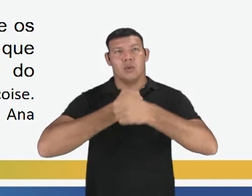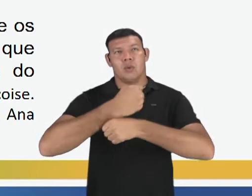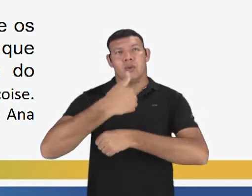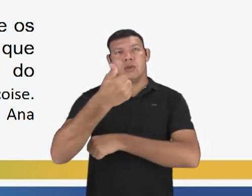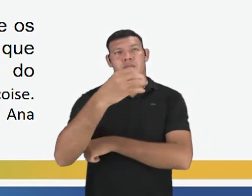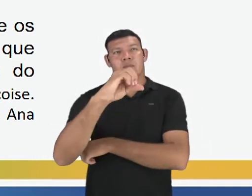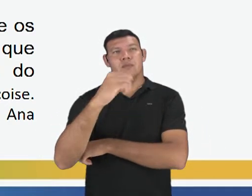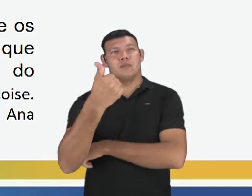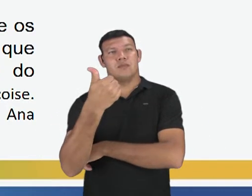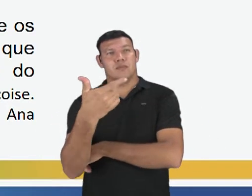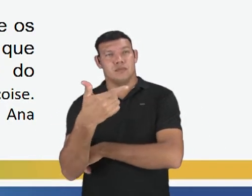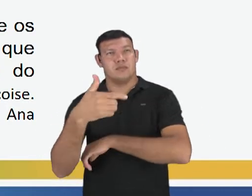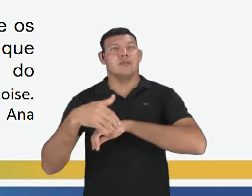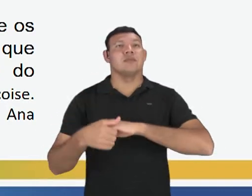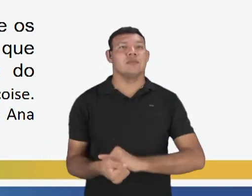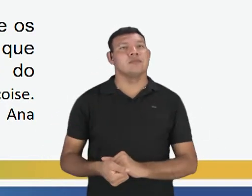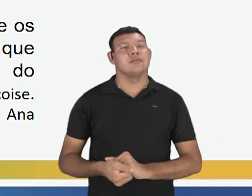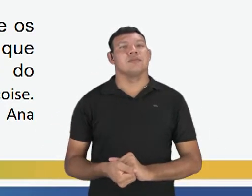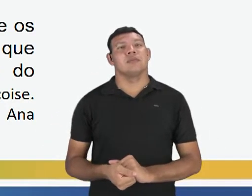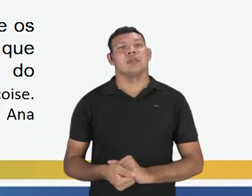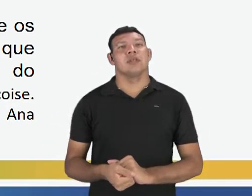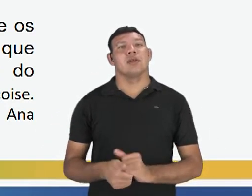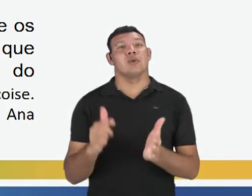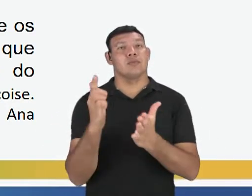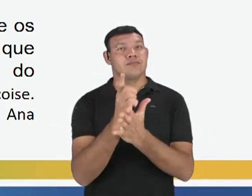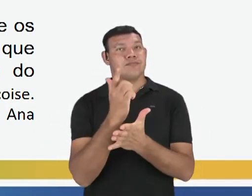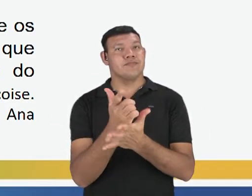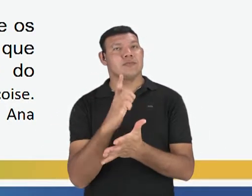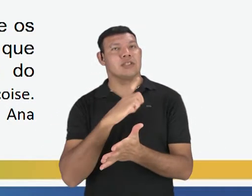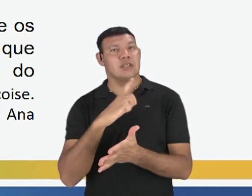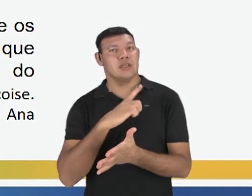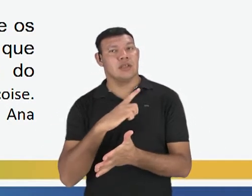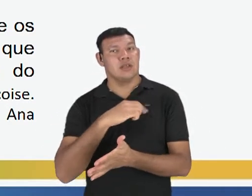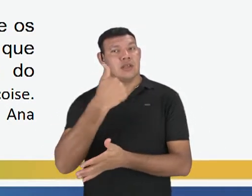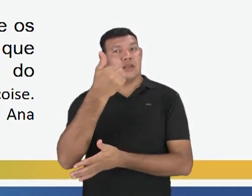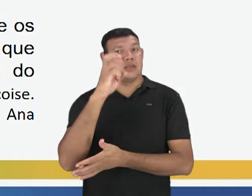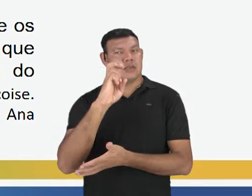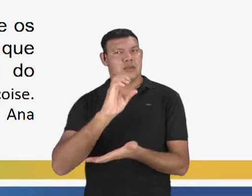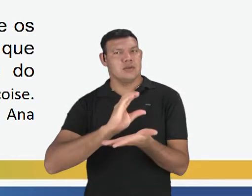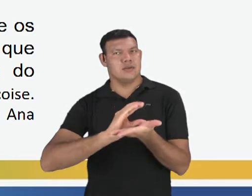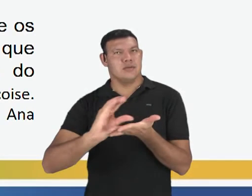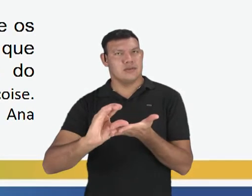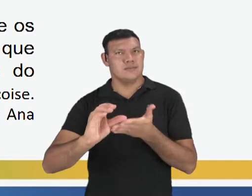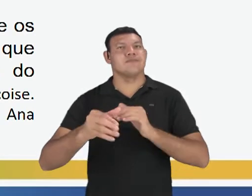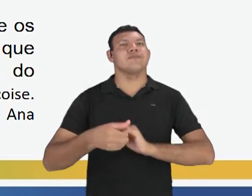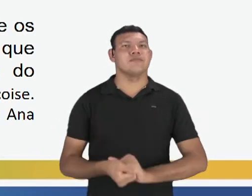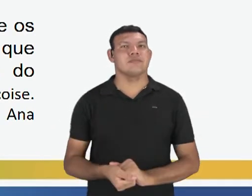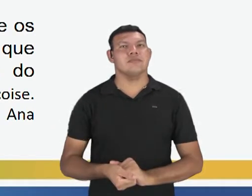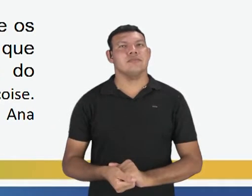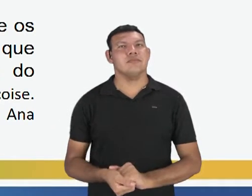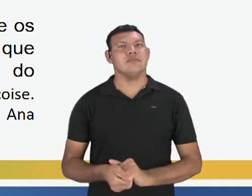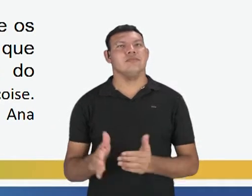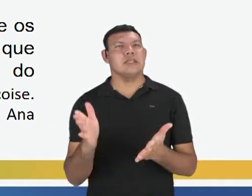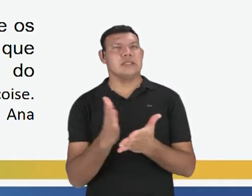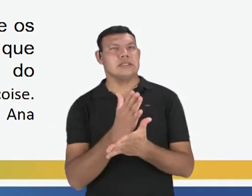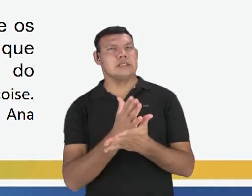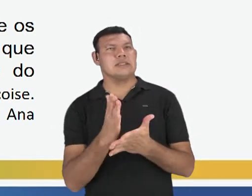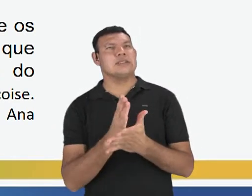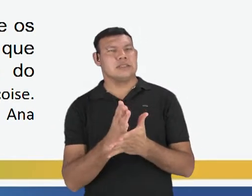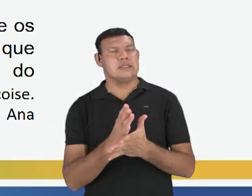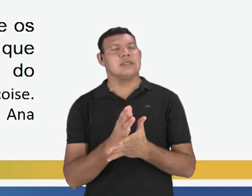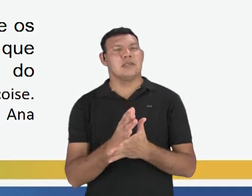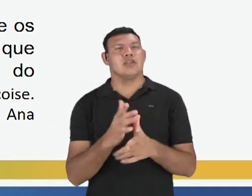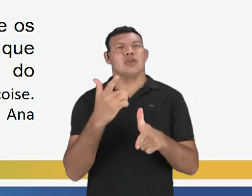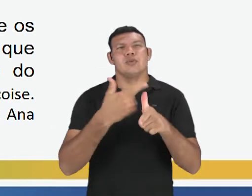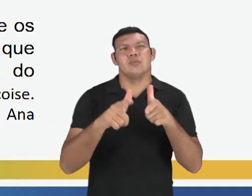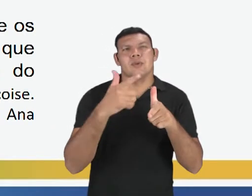do conhecimento, que é um ramo da filosofia, tá? Essa síntese tem a intenção de analisar os